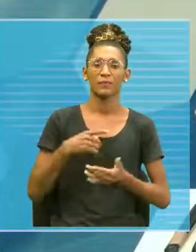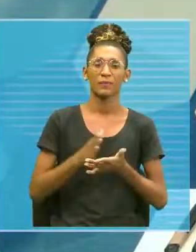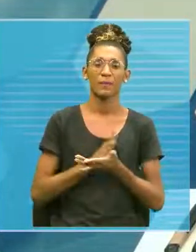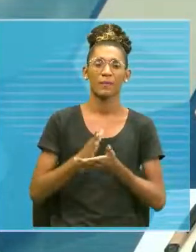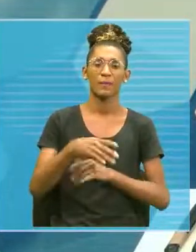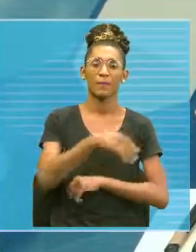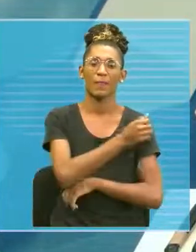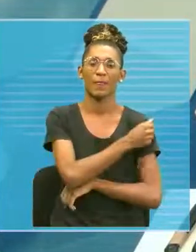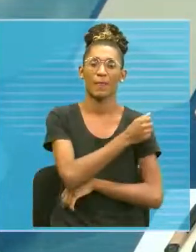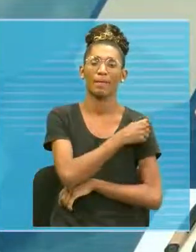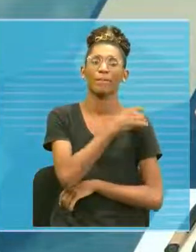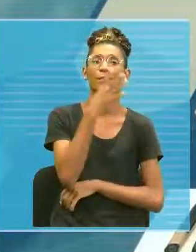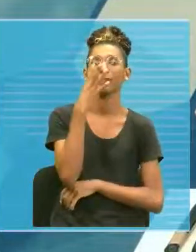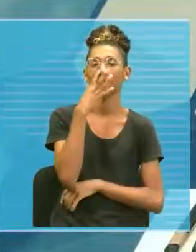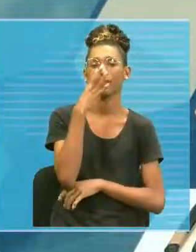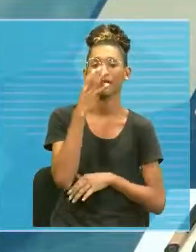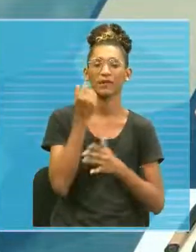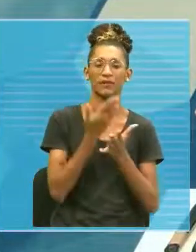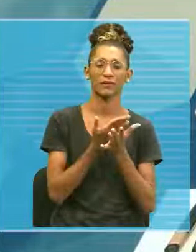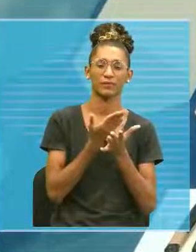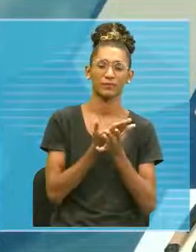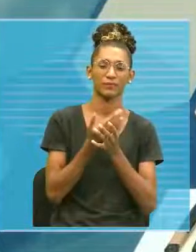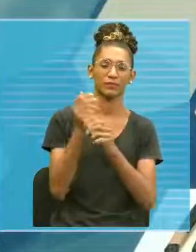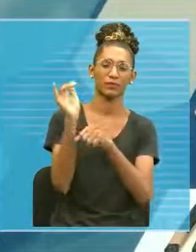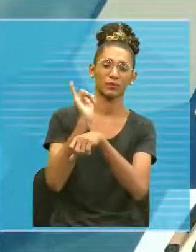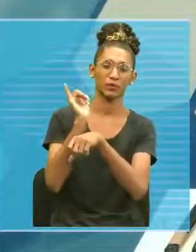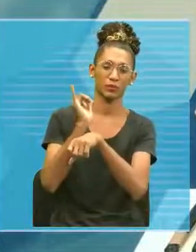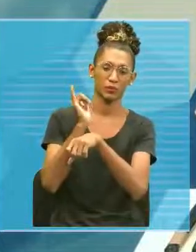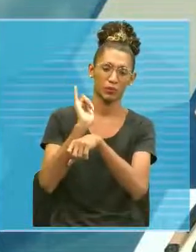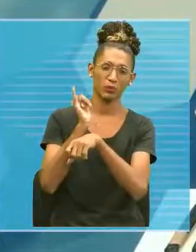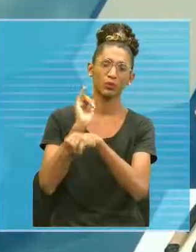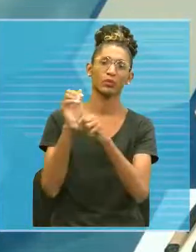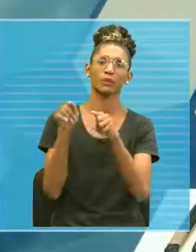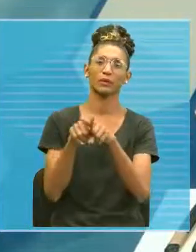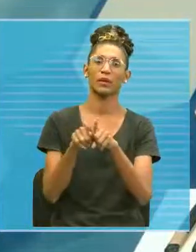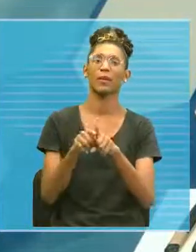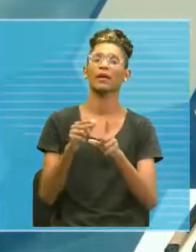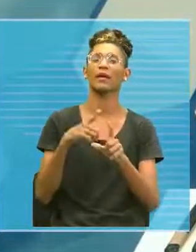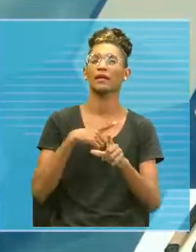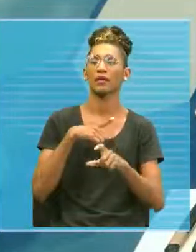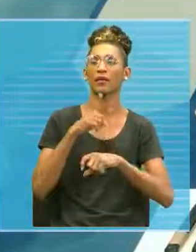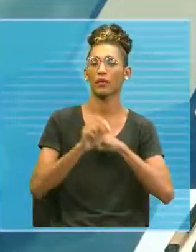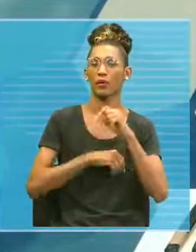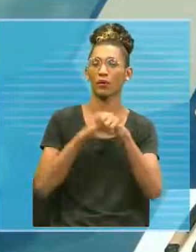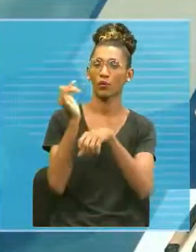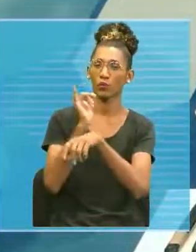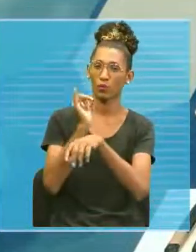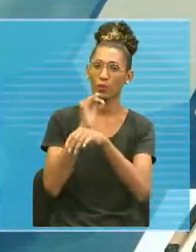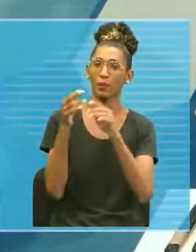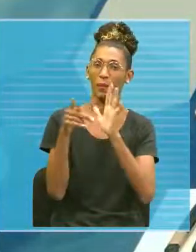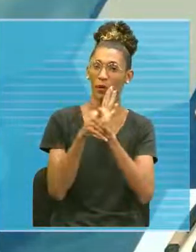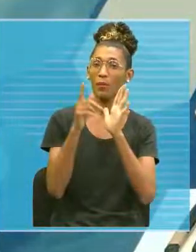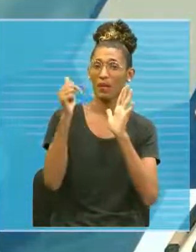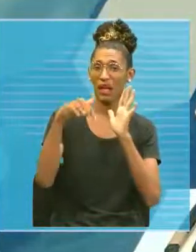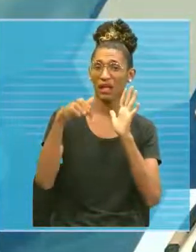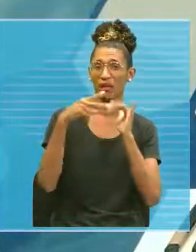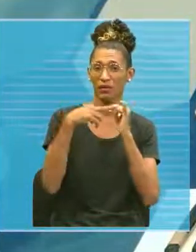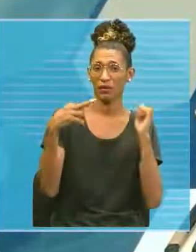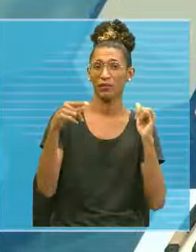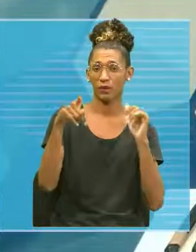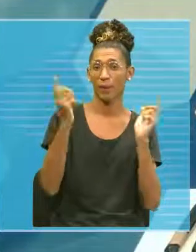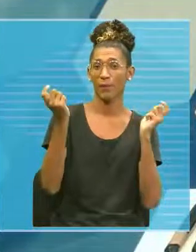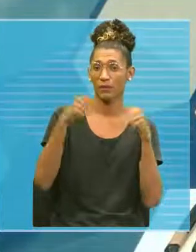pelo YouTube também tem o YouTube o canal do YouTube do do canal educação né Você pode acompanhar